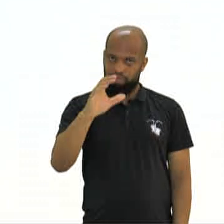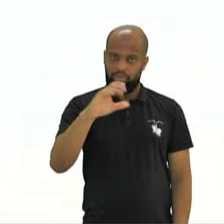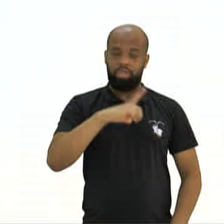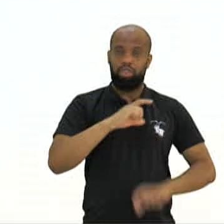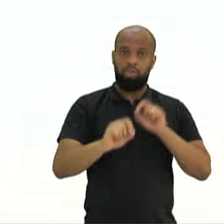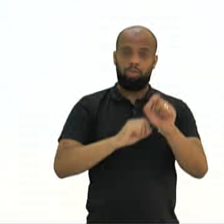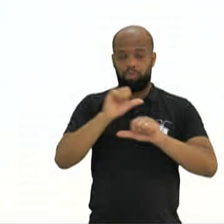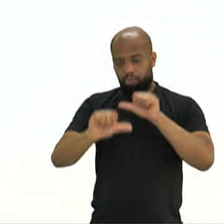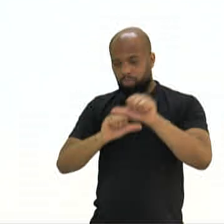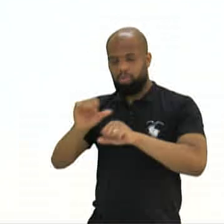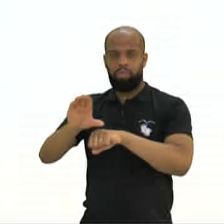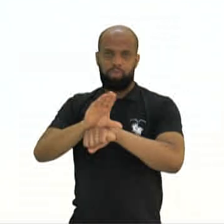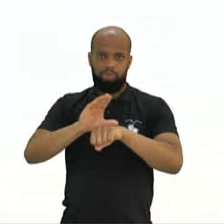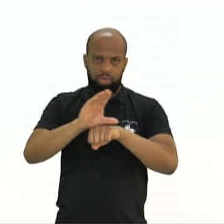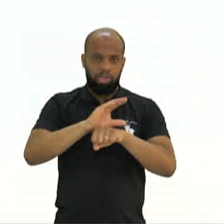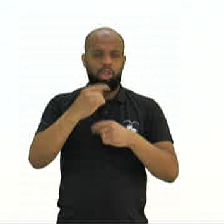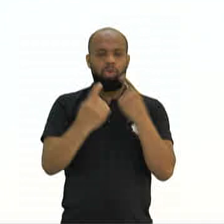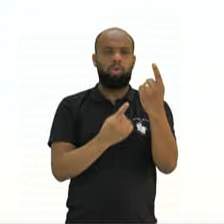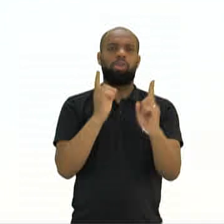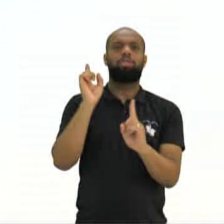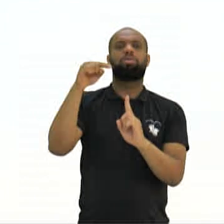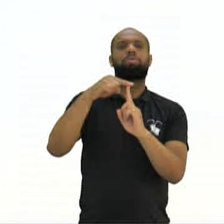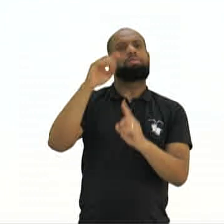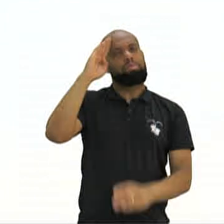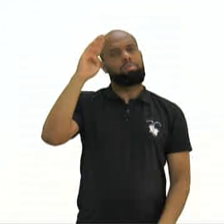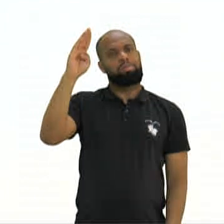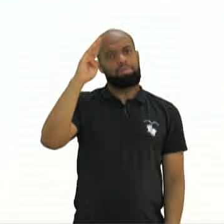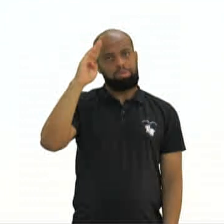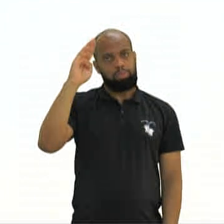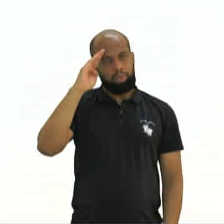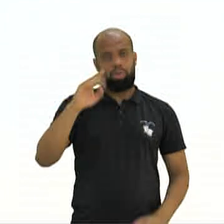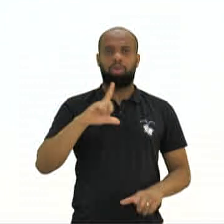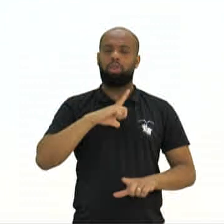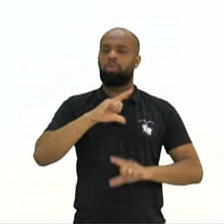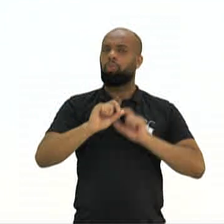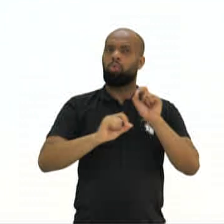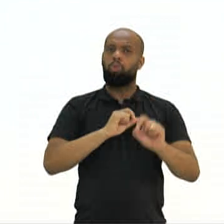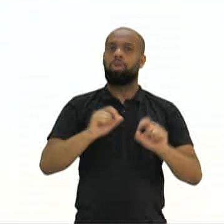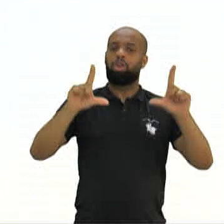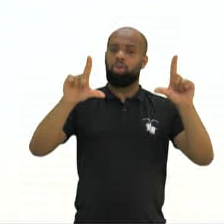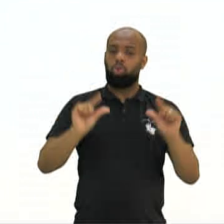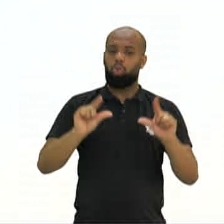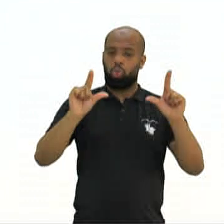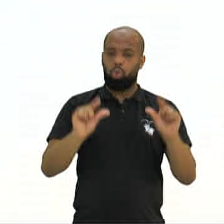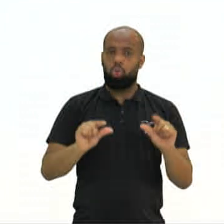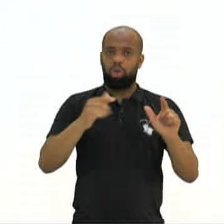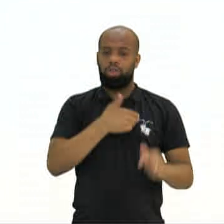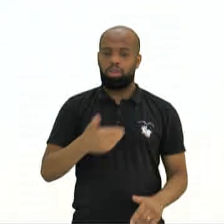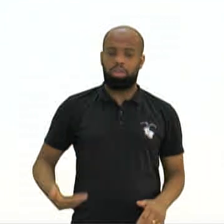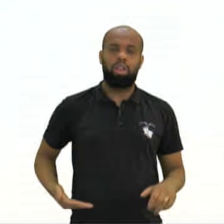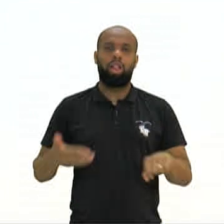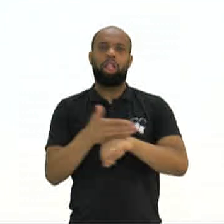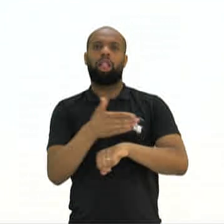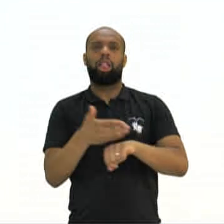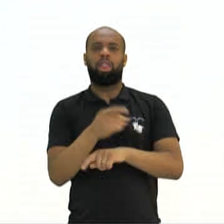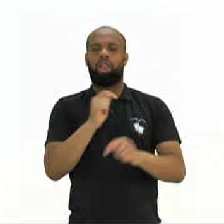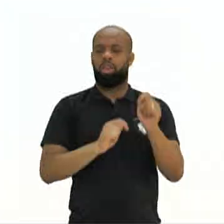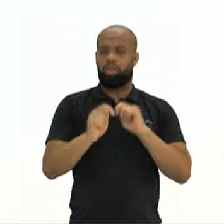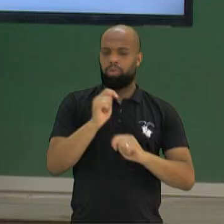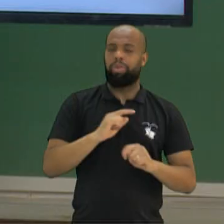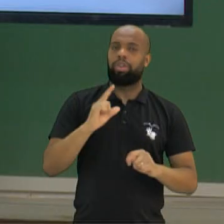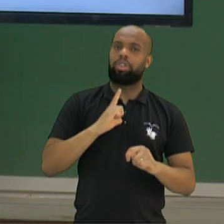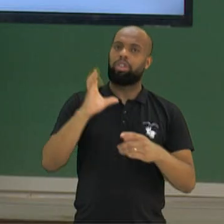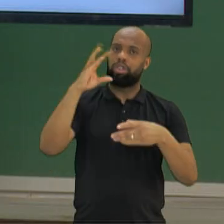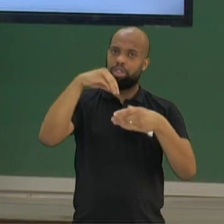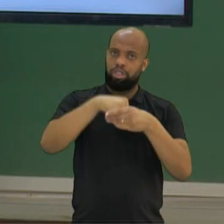nossa Constituição. Qual era o objetivo principal dessa reforma? Reduzir a participação do Estado na economia, dentro